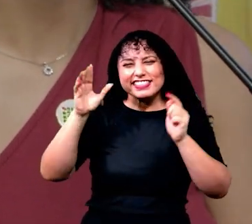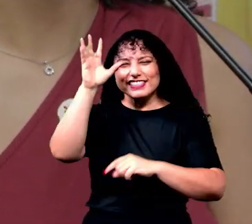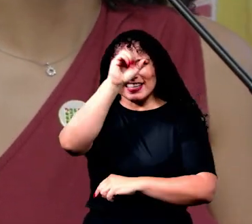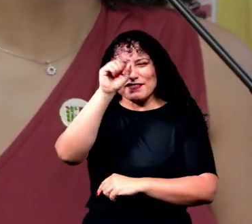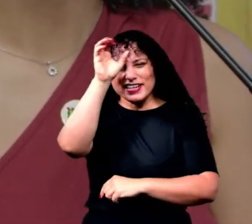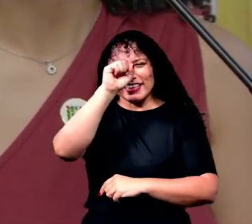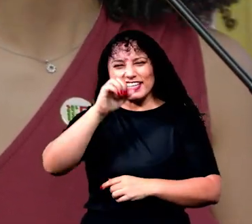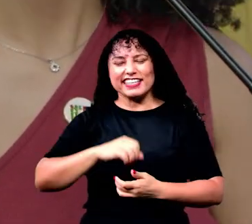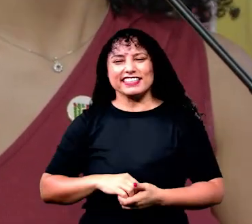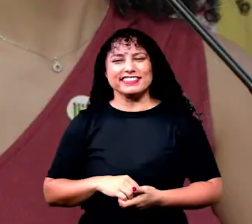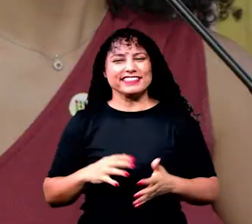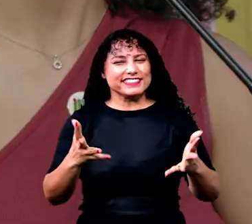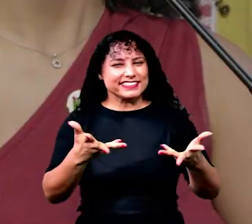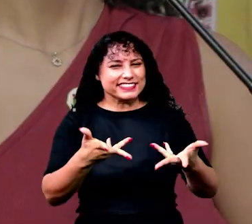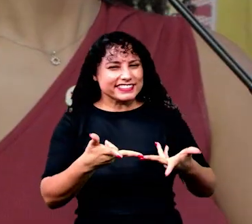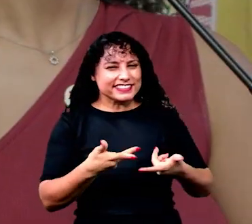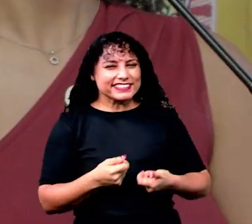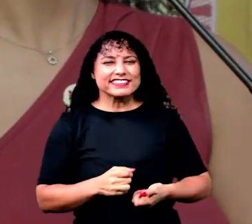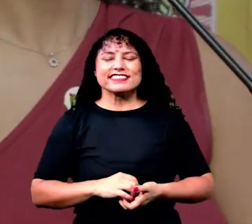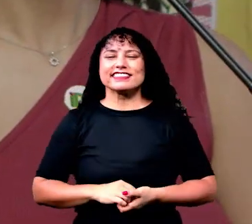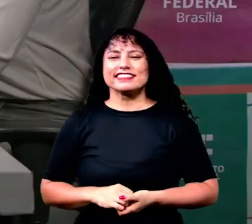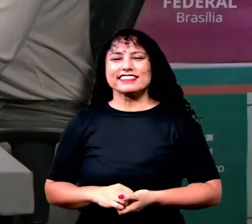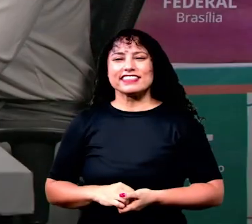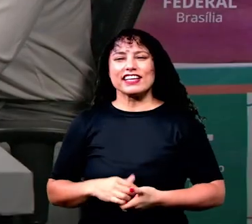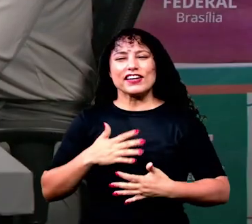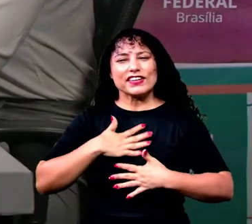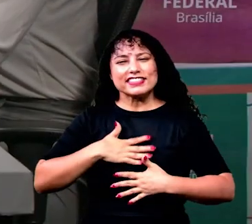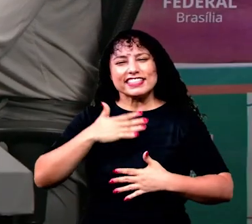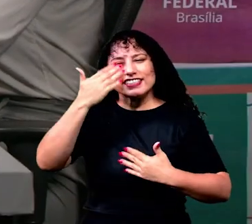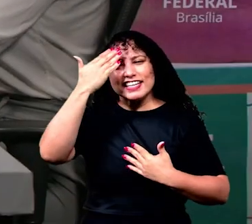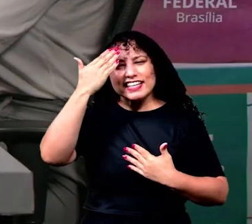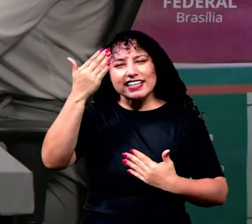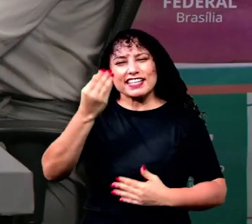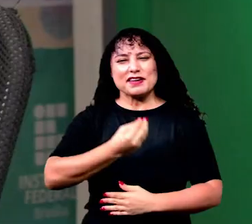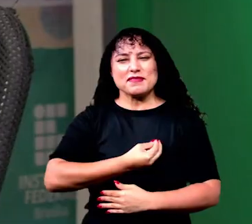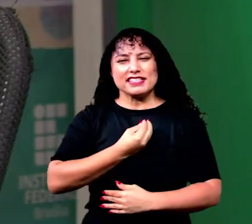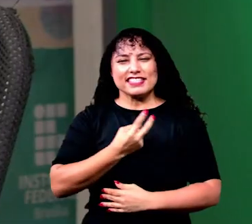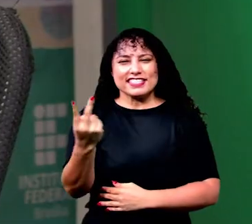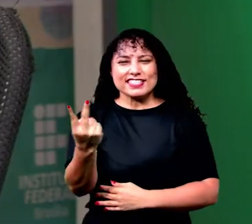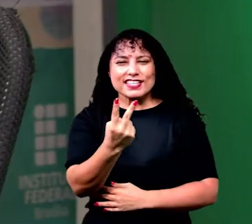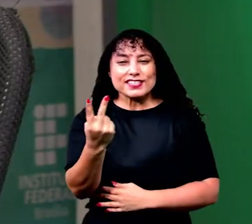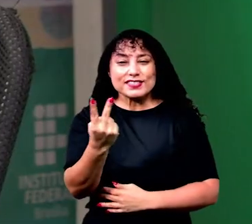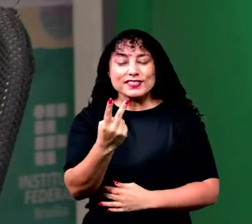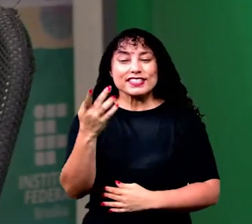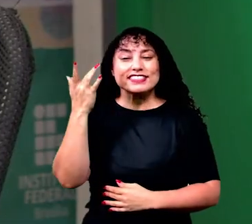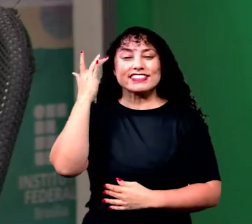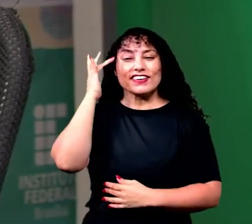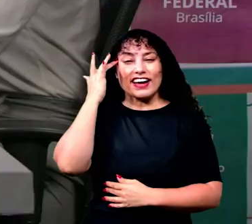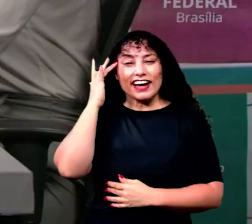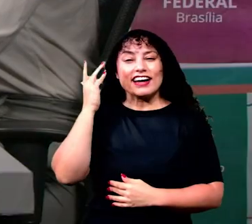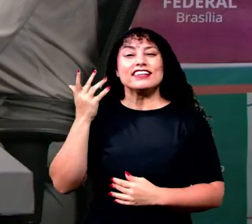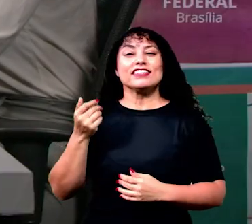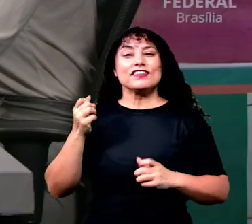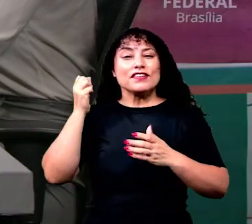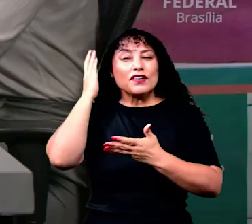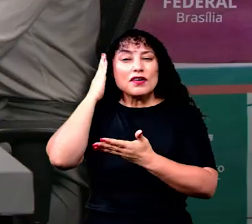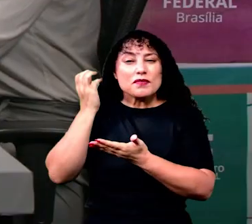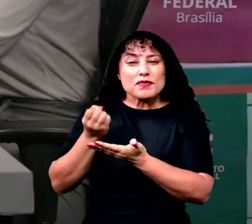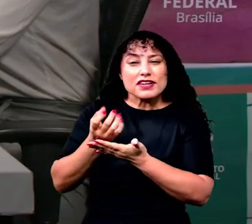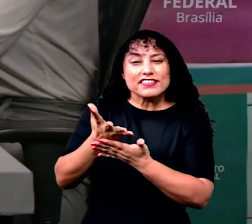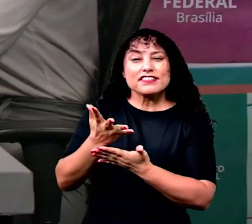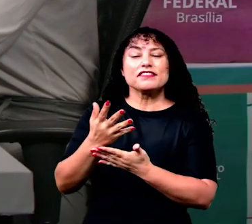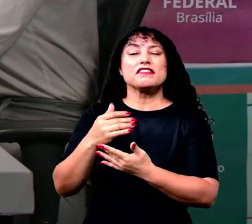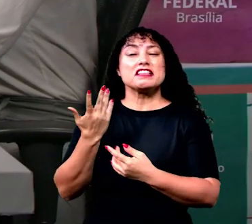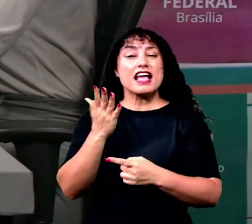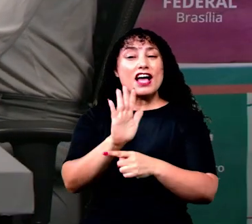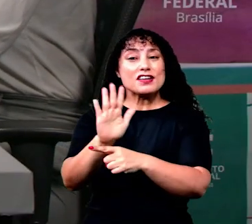divertido de Sim. aprender. Excelente. Eu gostaria de agradecer a presença de vocês duas. Eu acho que esse podcast